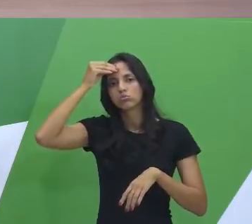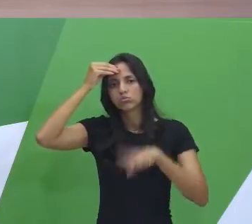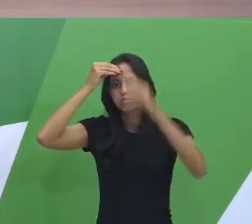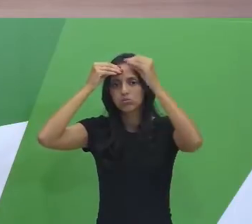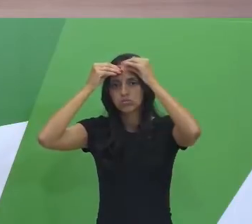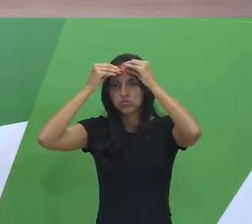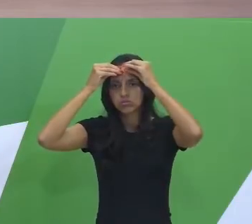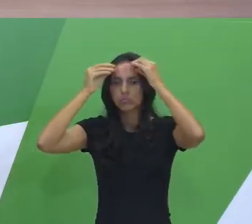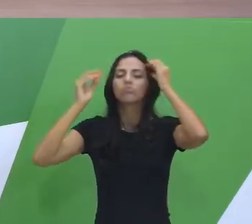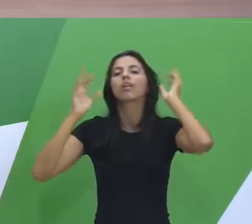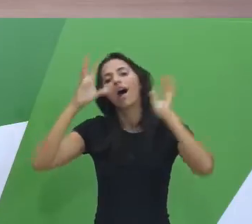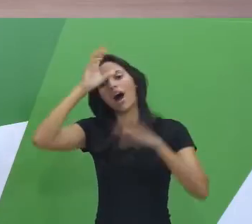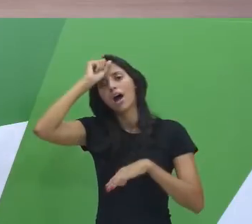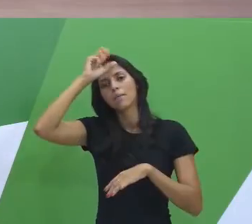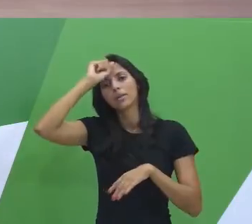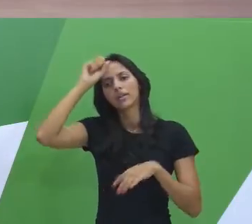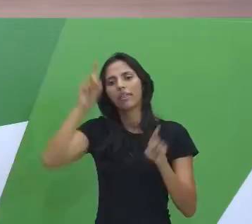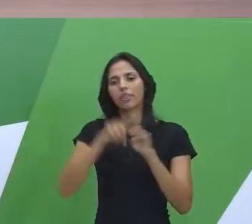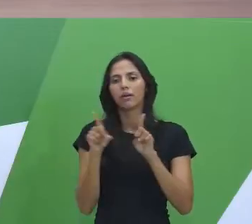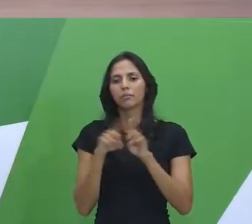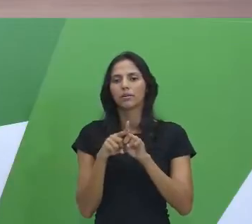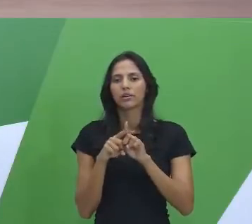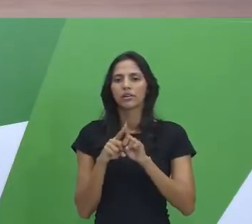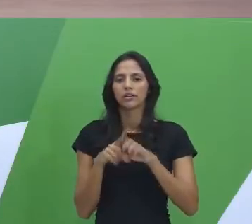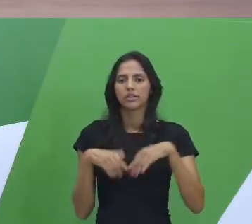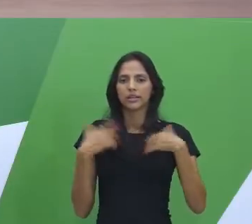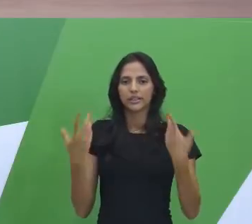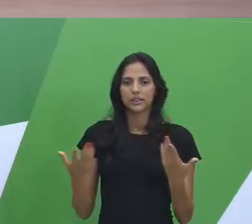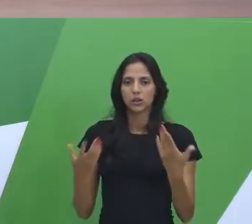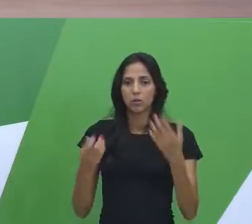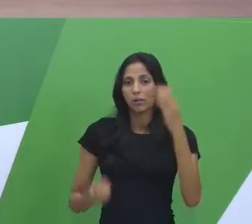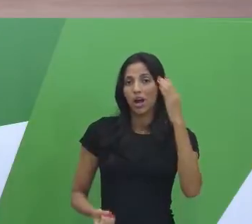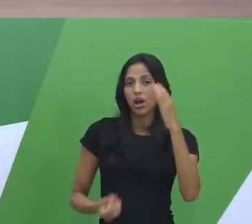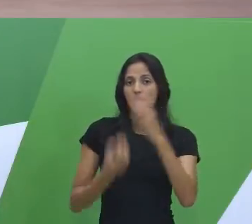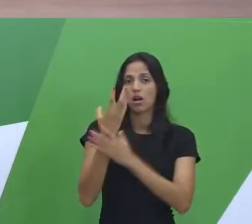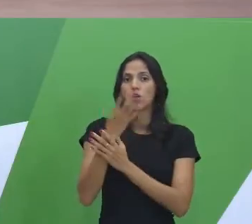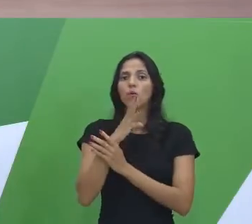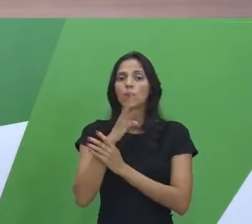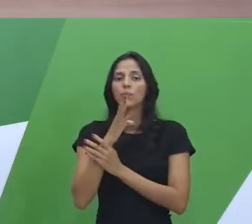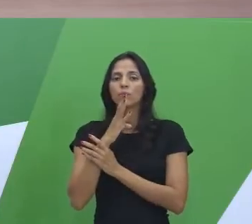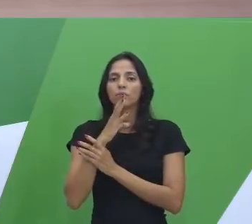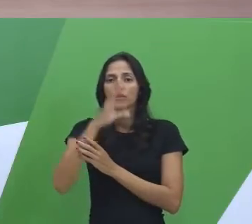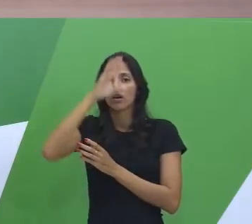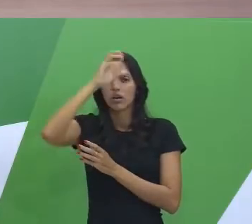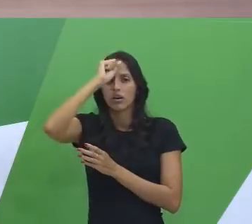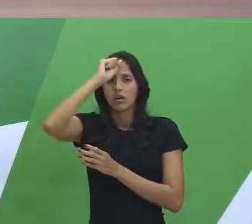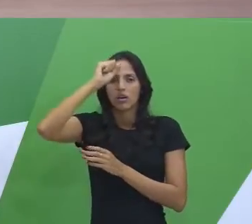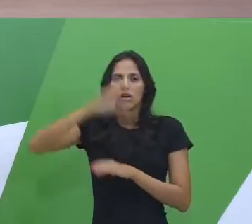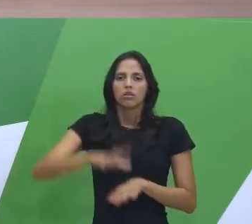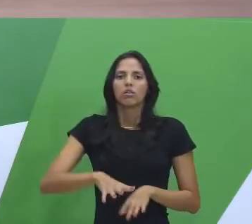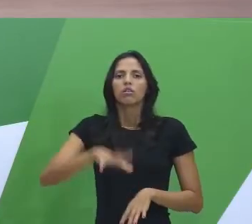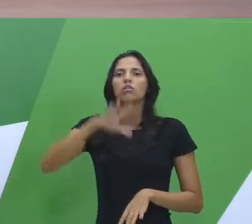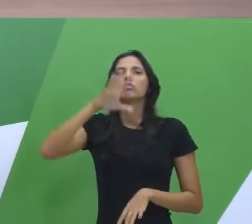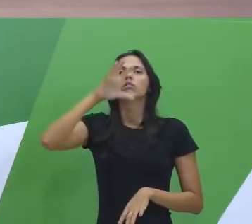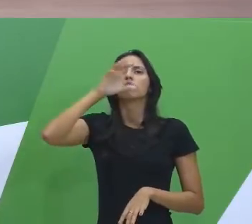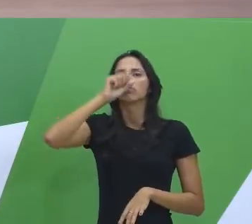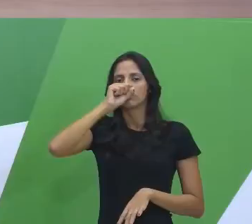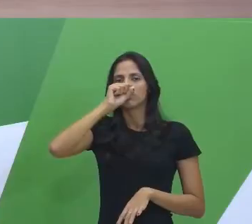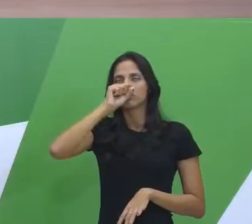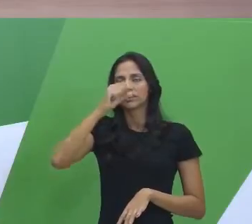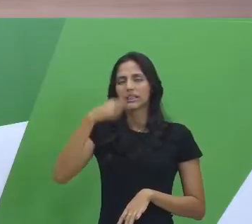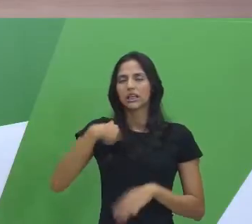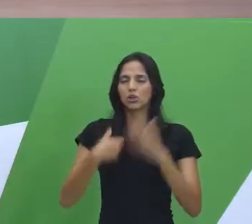lá armazenando conhecimento. Então, para emergir esse conhecimento, você precisa só respirar fundo.